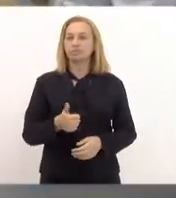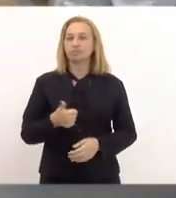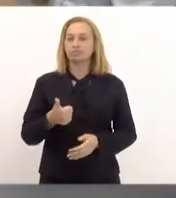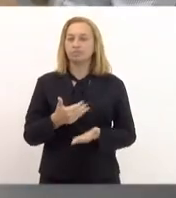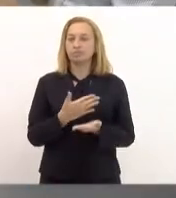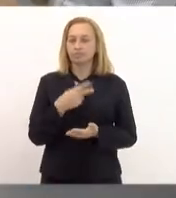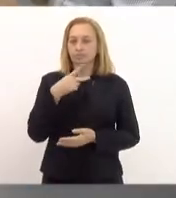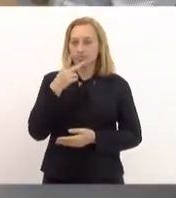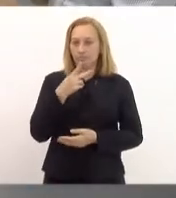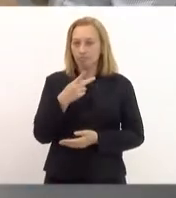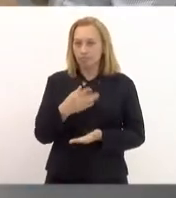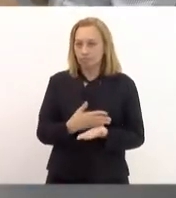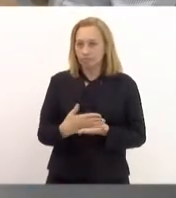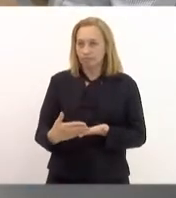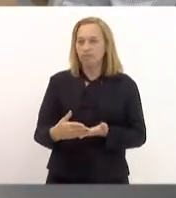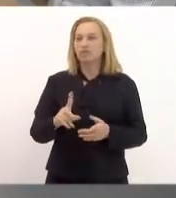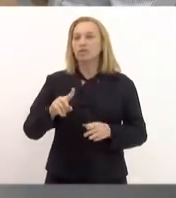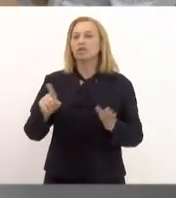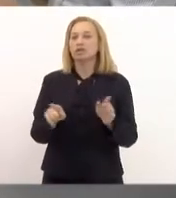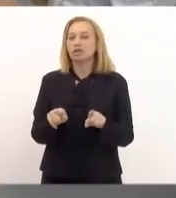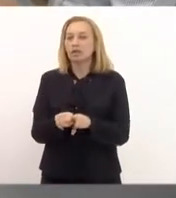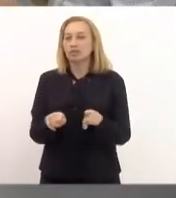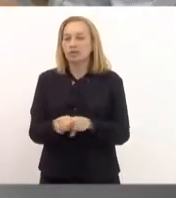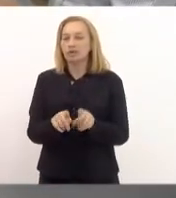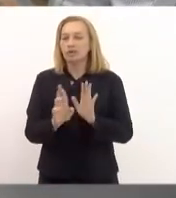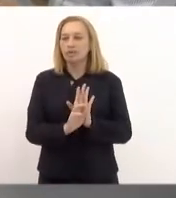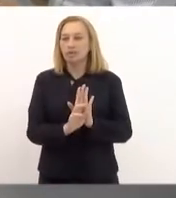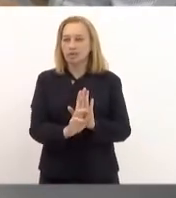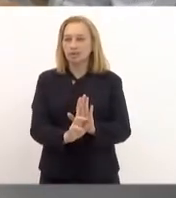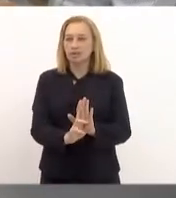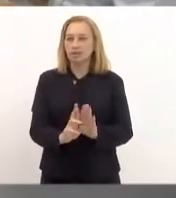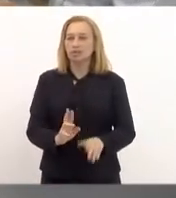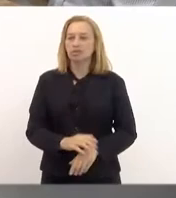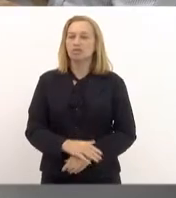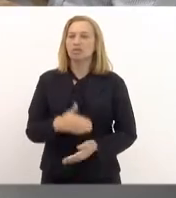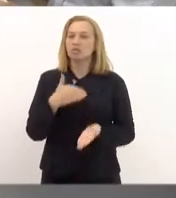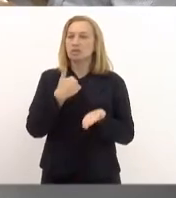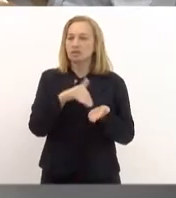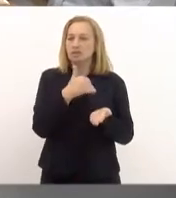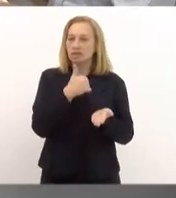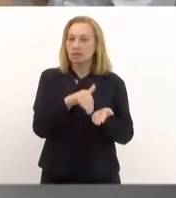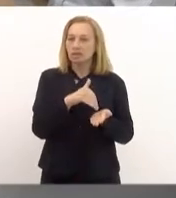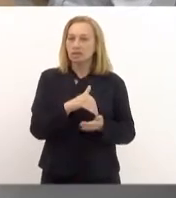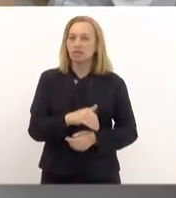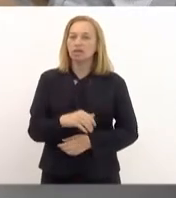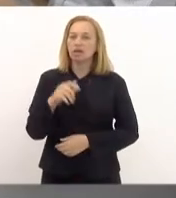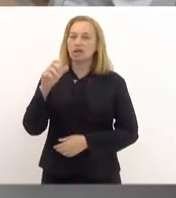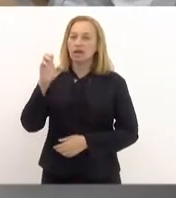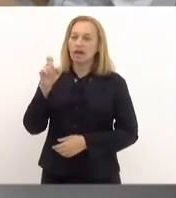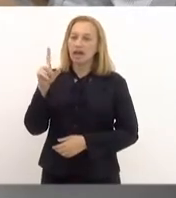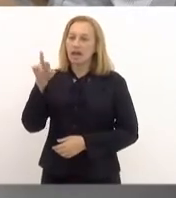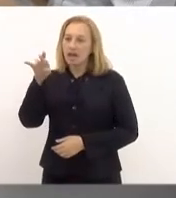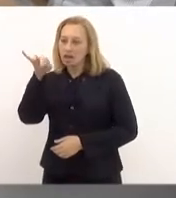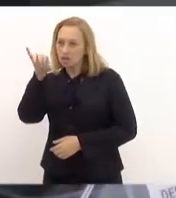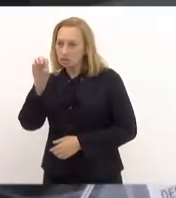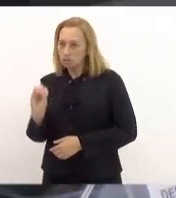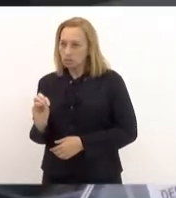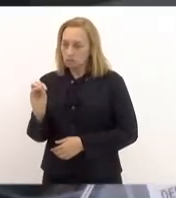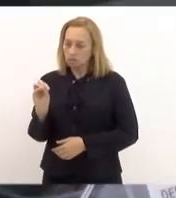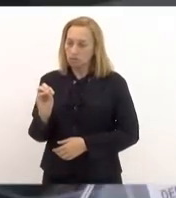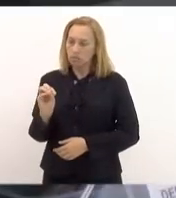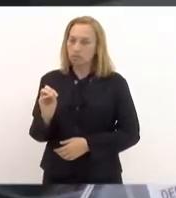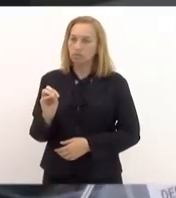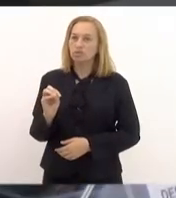iniciais. Também quero agradecer a representação do secretário Leandro